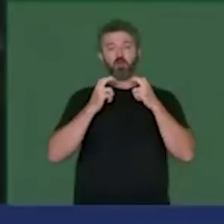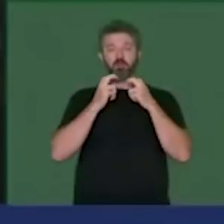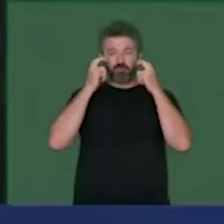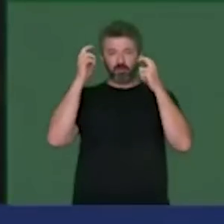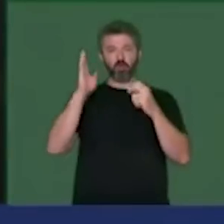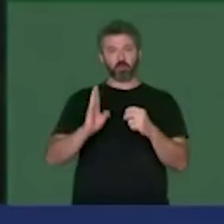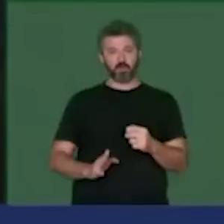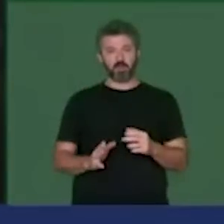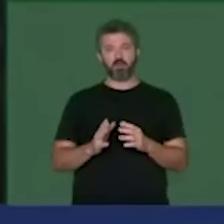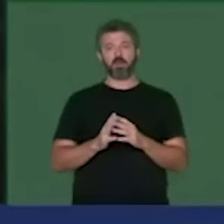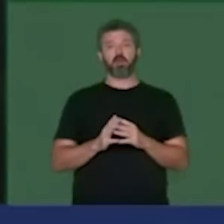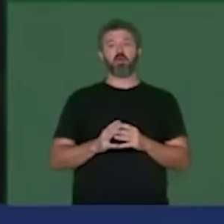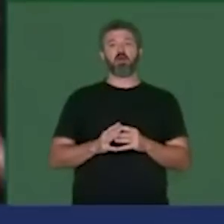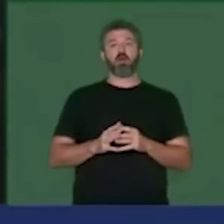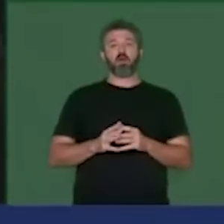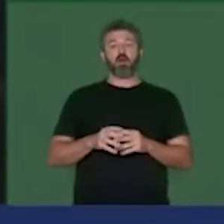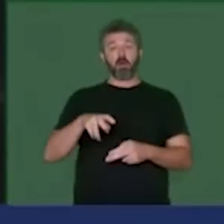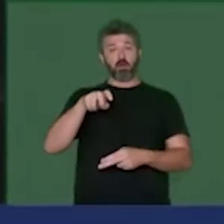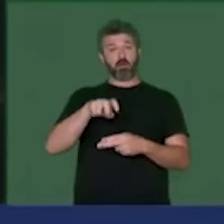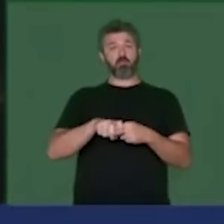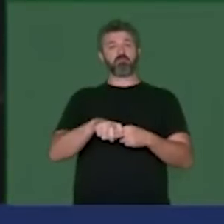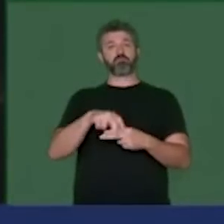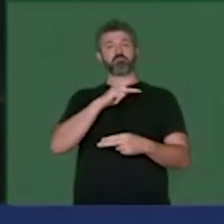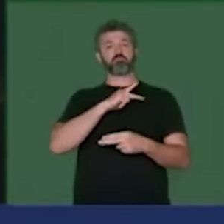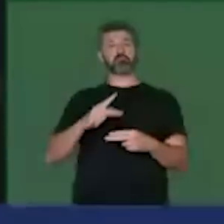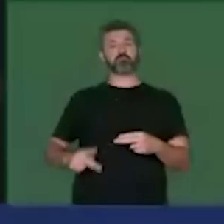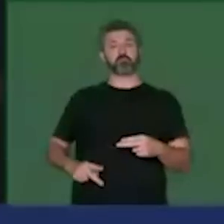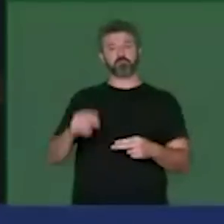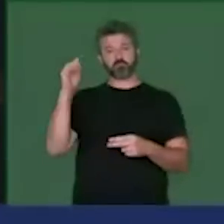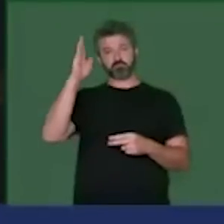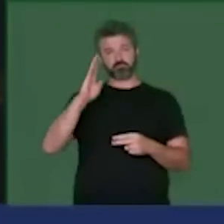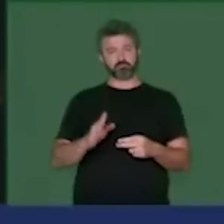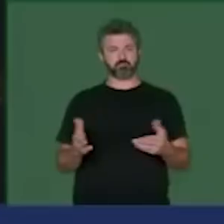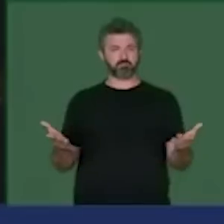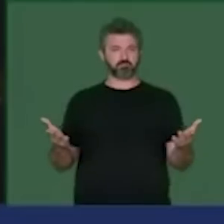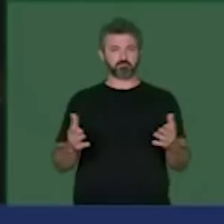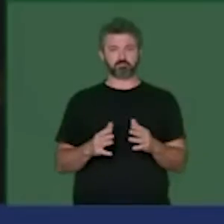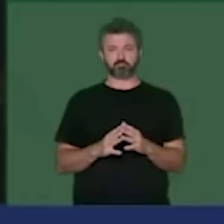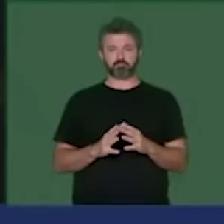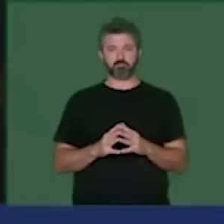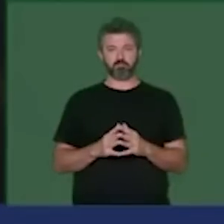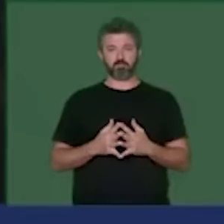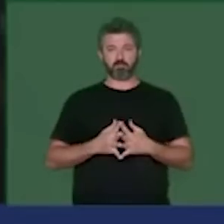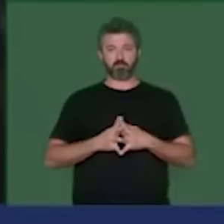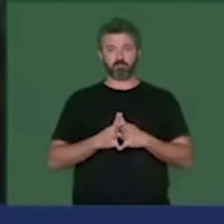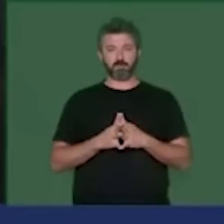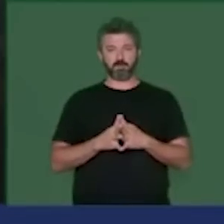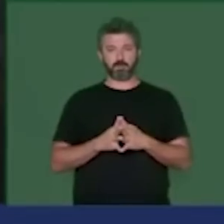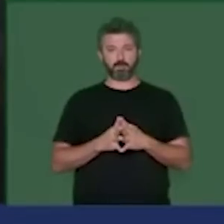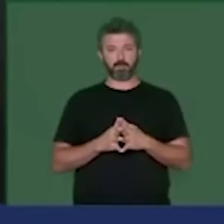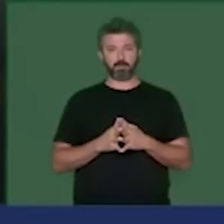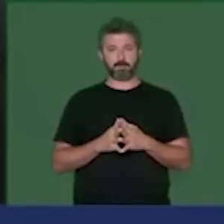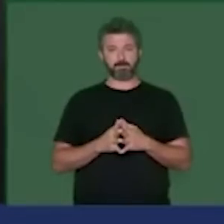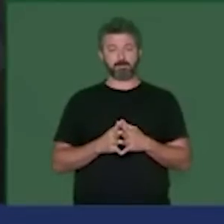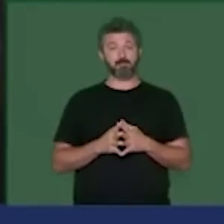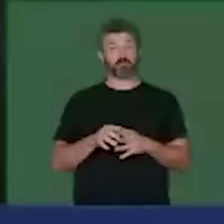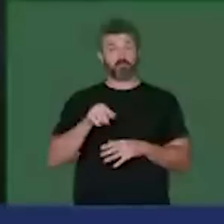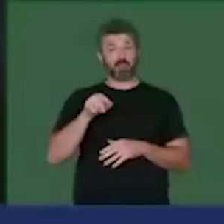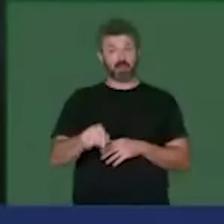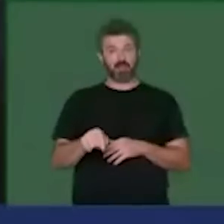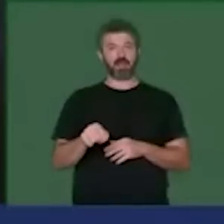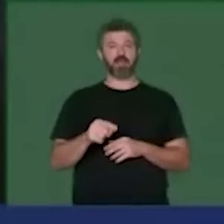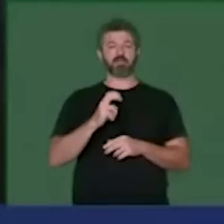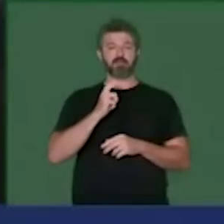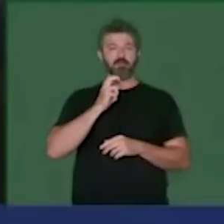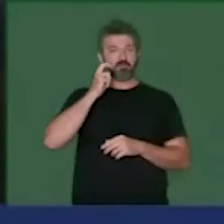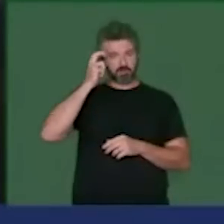brasileira, está sentado na cadeira da presidência da República no Palácio do Planalto. Esse é o tamanho da nossa